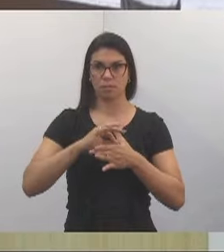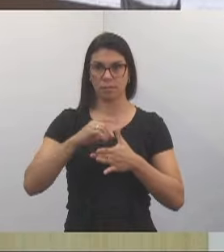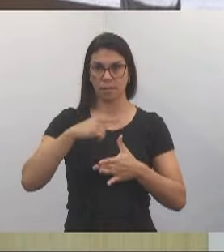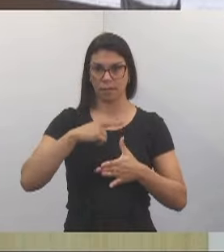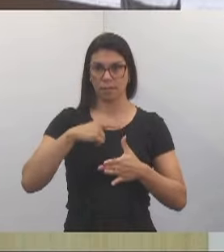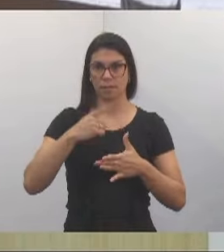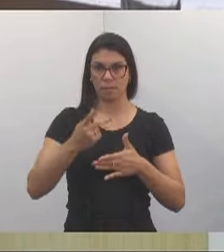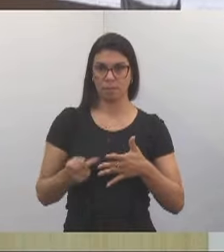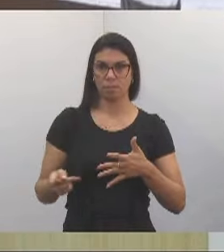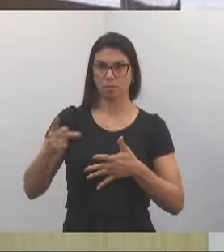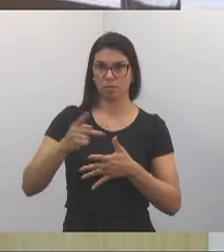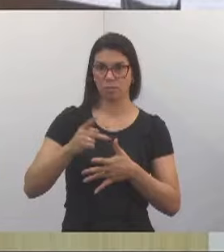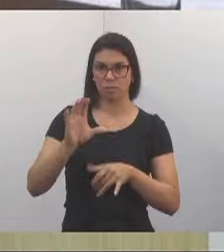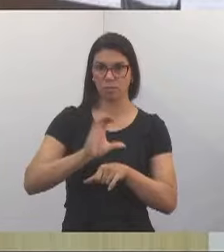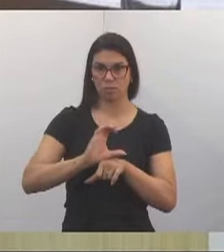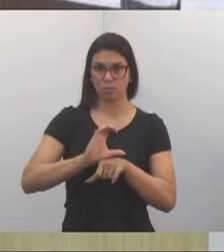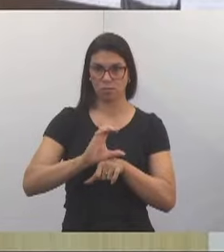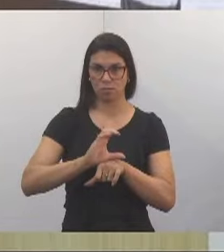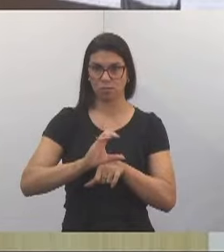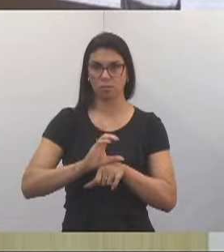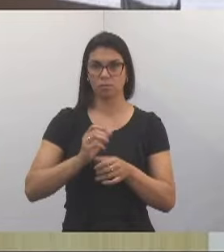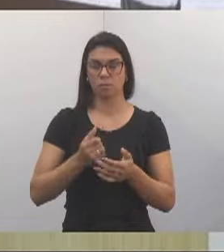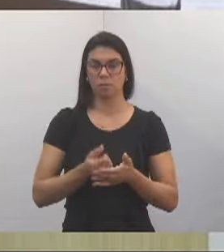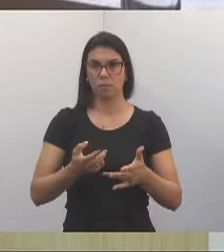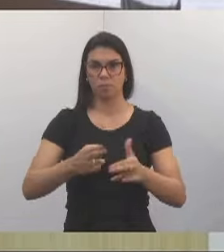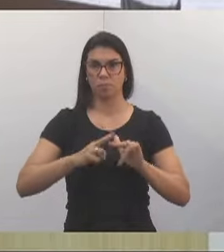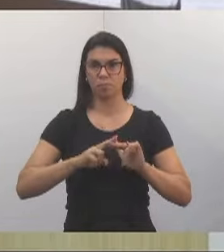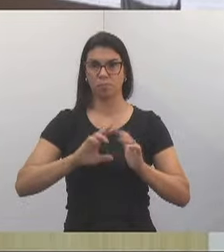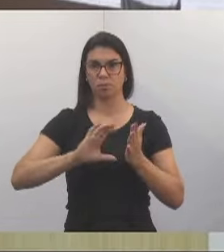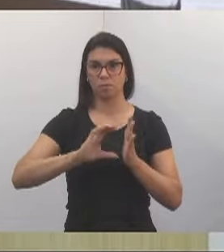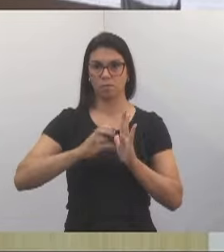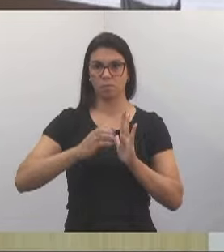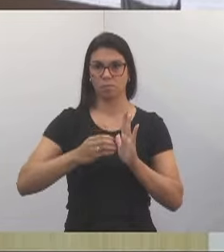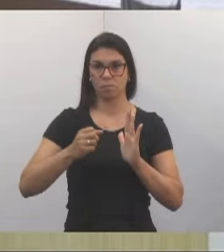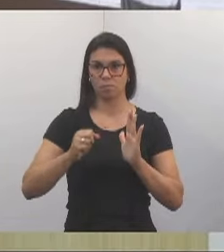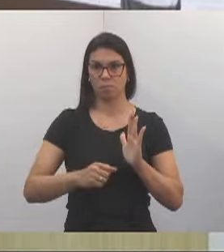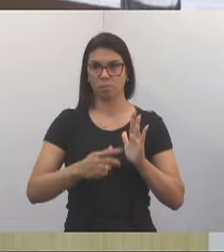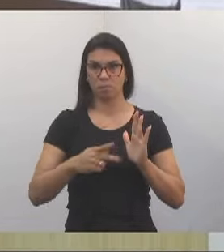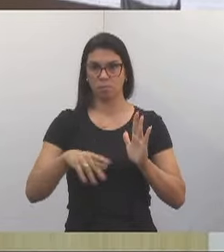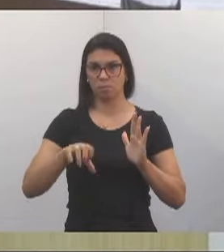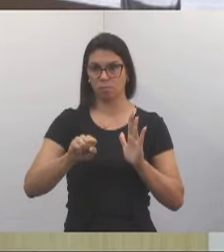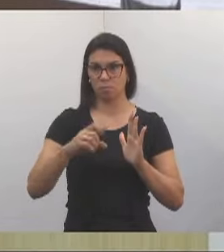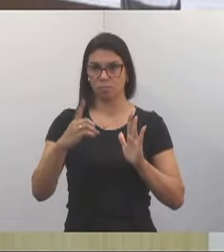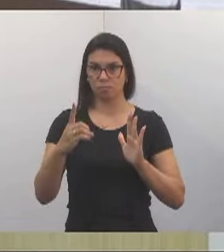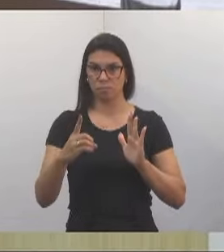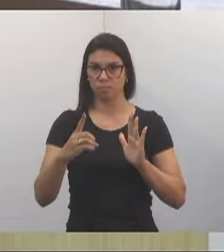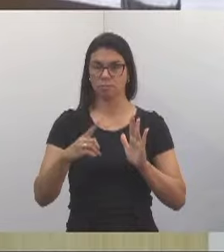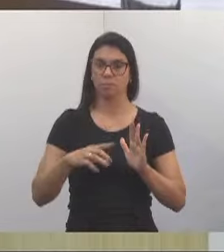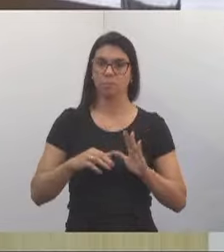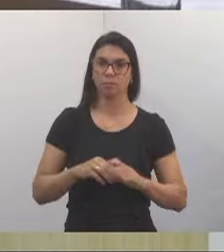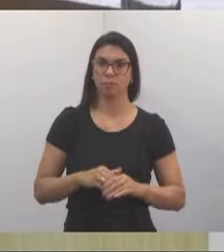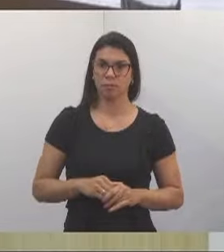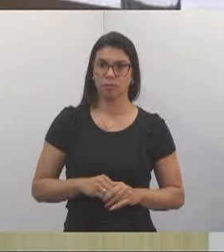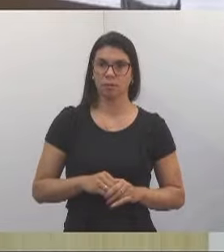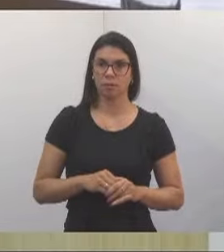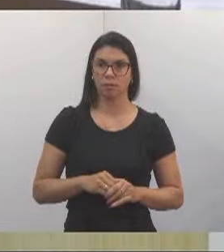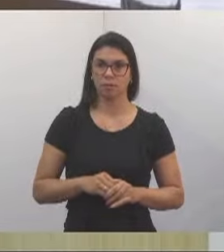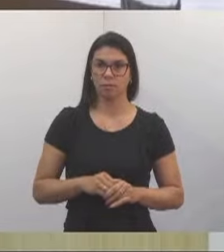na constituição da comissão. Assim, o partido PSD, com 3 vereadores, a